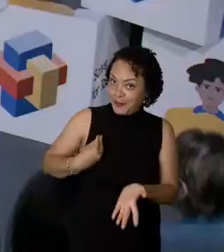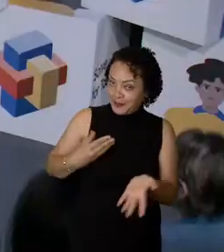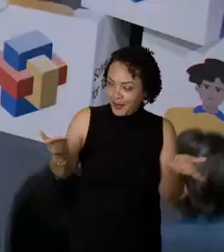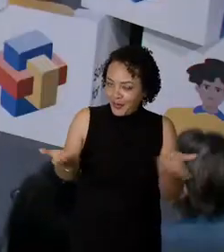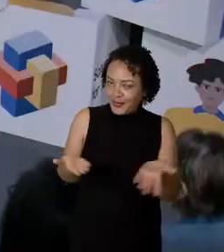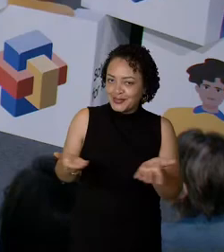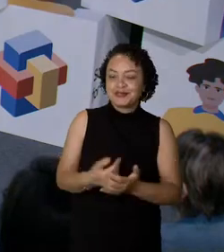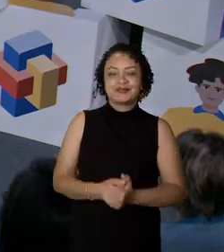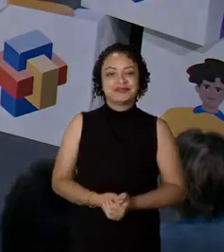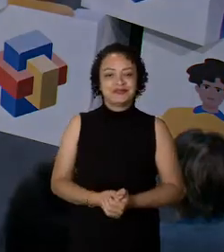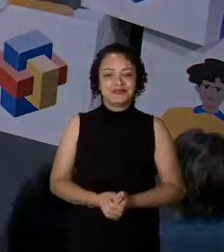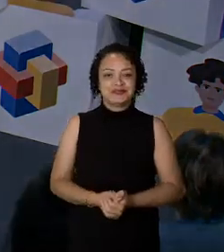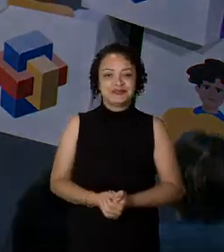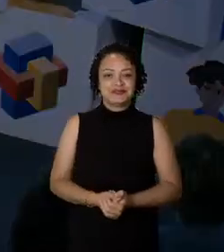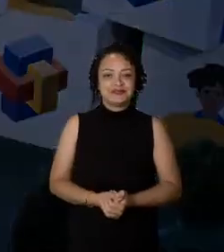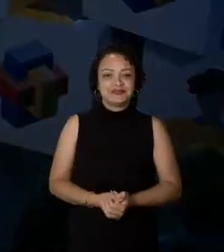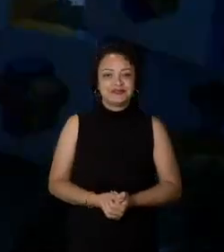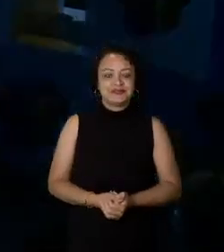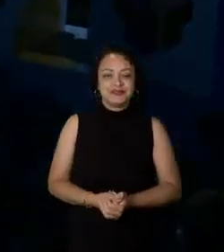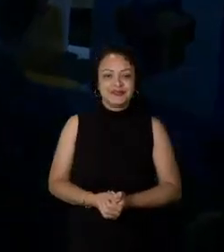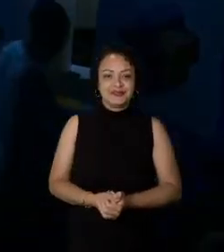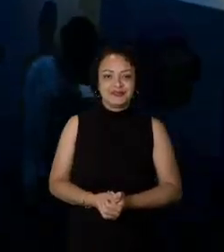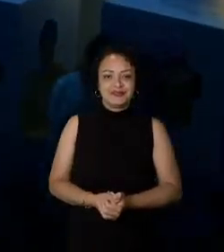Pamplona. Roda VT.